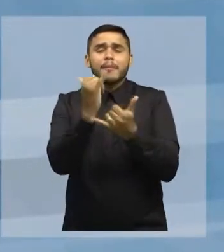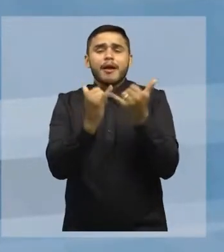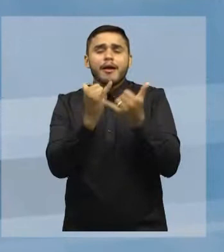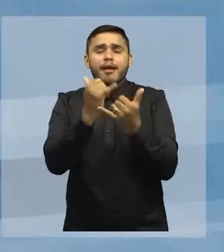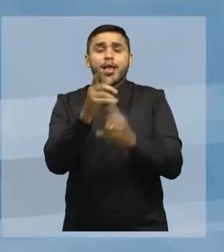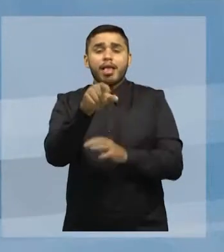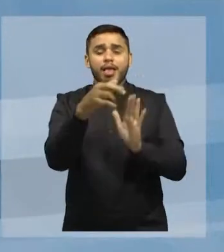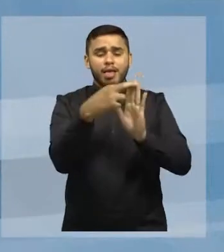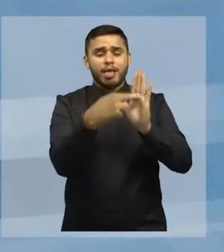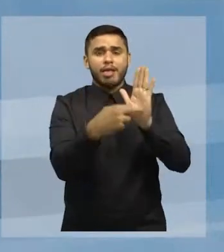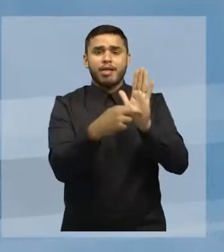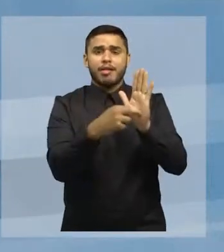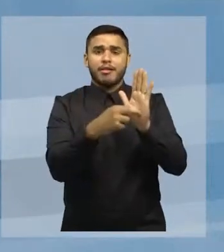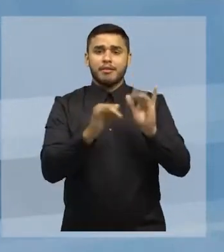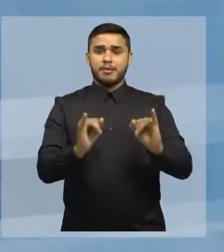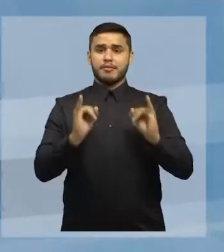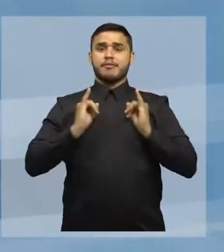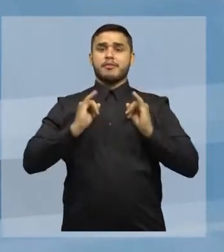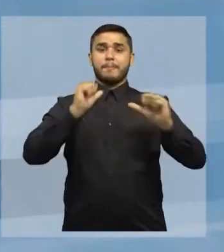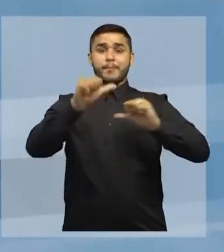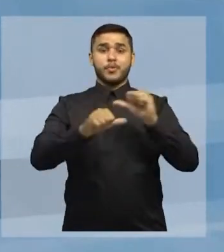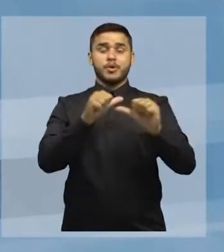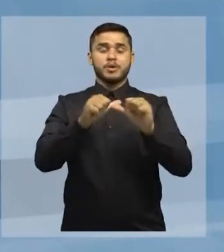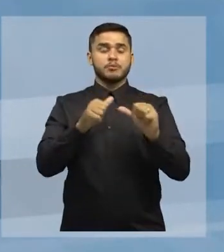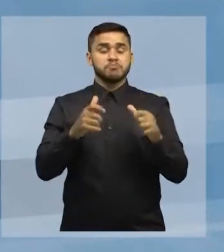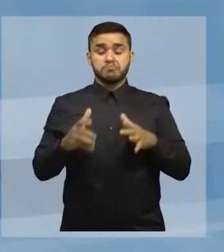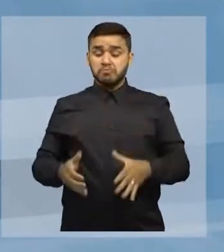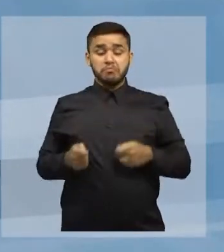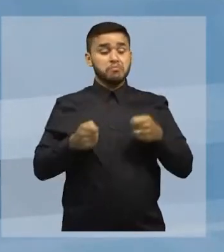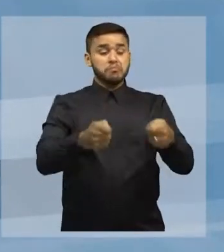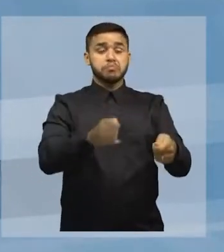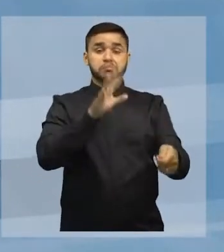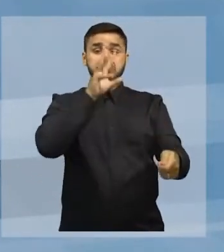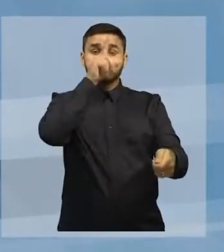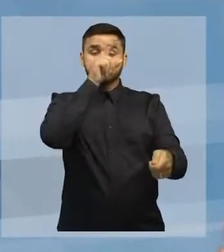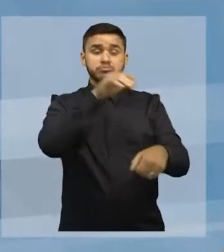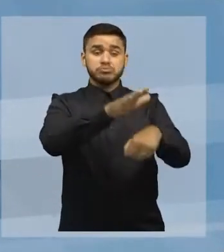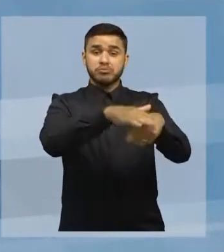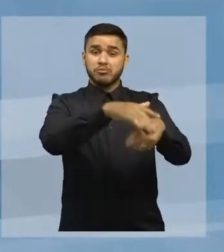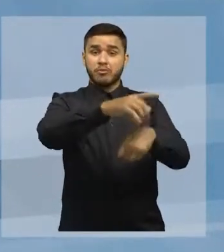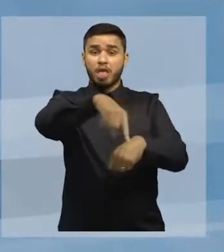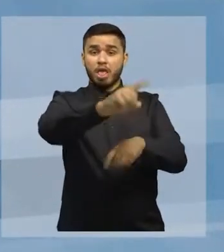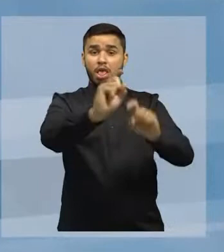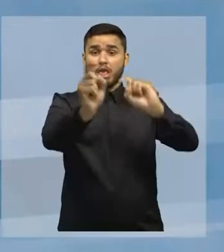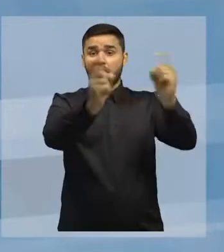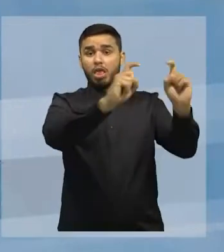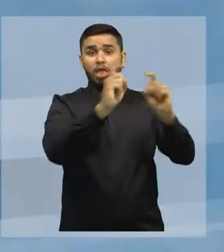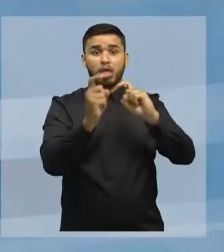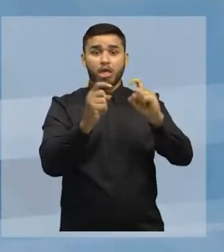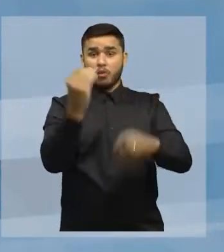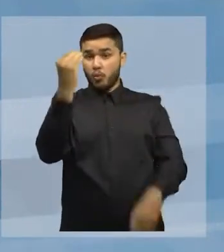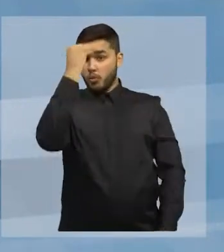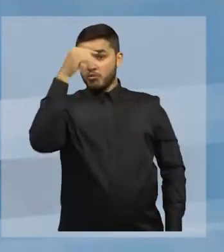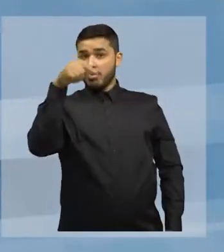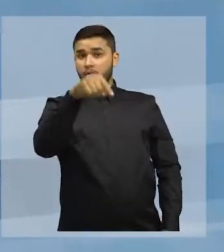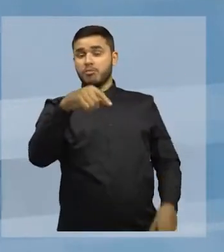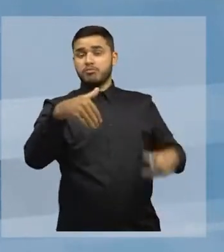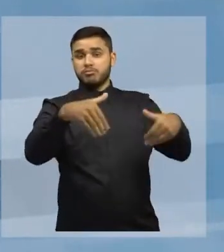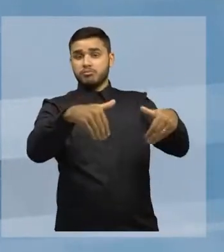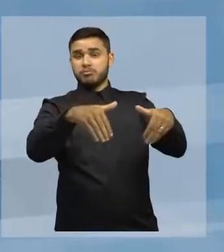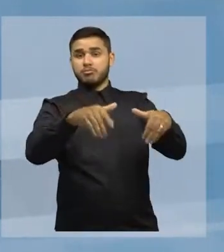exemplo. Doutor Rômulo Leitão, qual é a sua perspectiva? O que isto significa